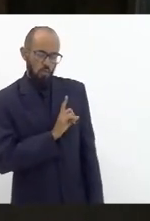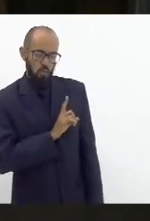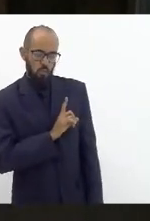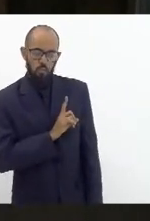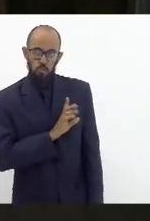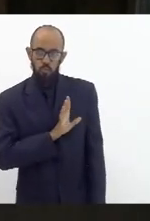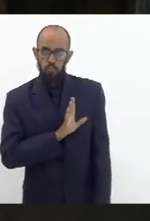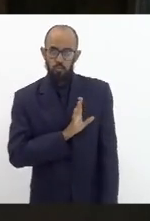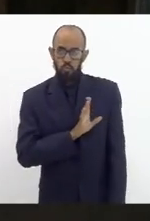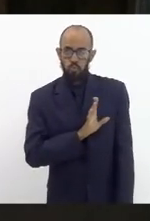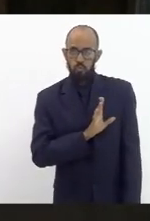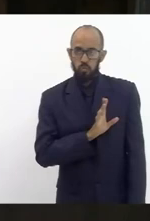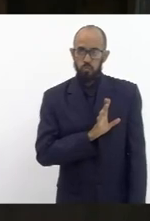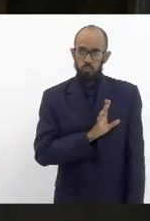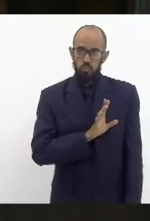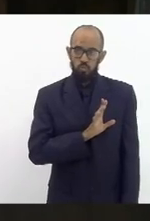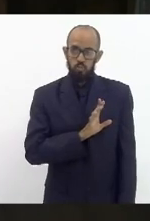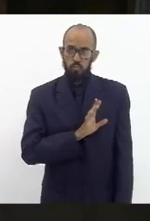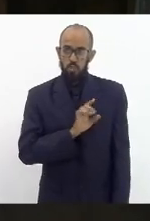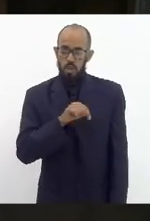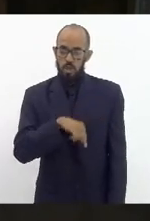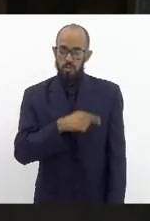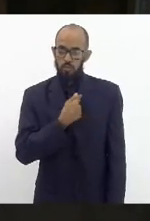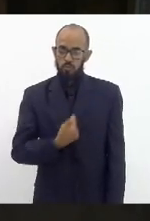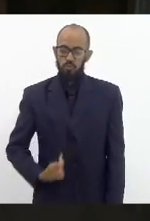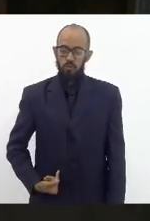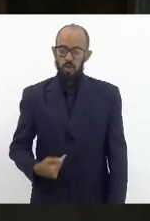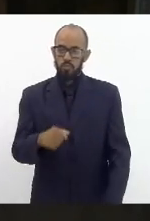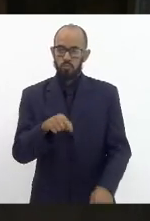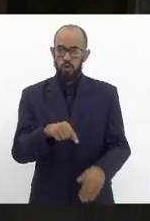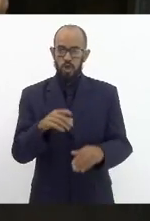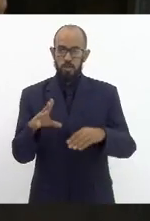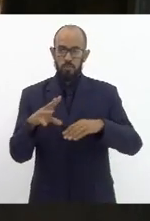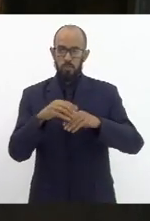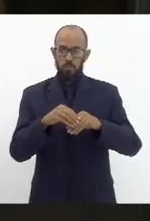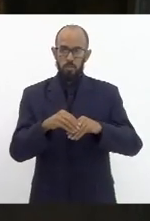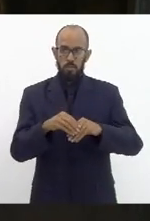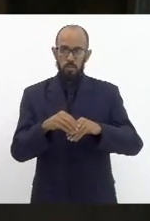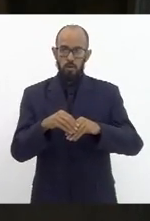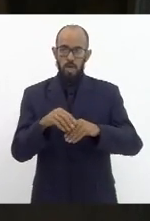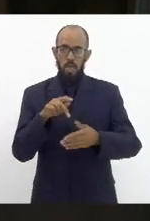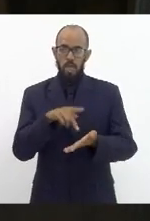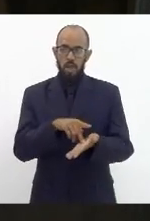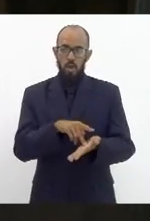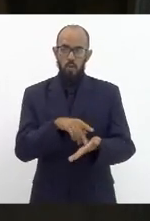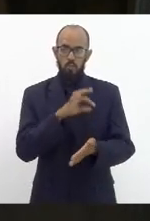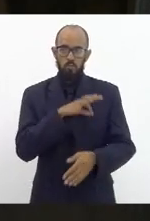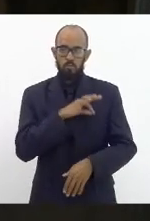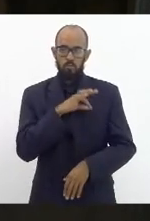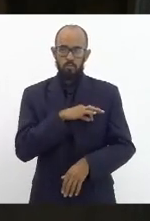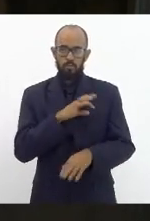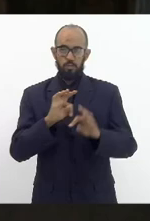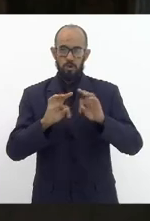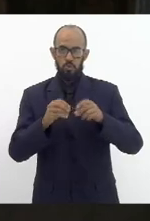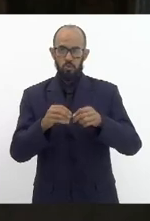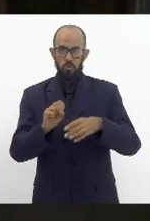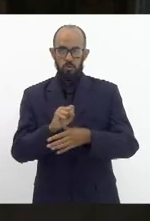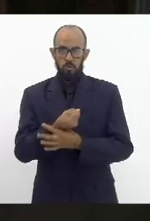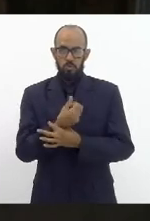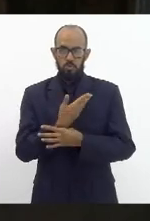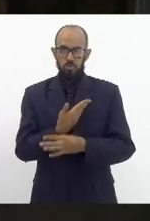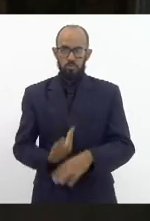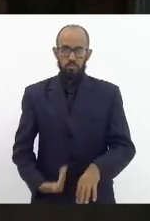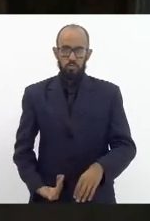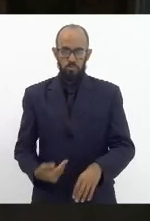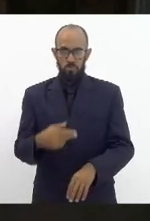Não. Esse governo já deu aumento real na folha para toda a segurança pública, tanto para a